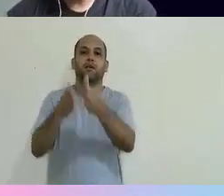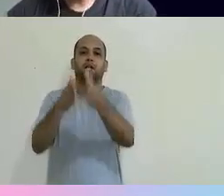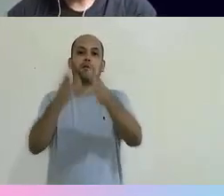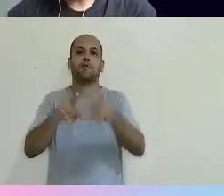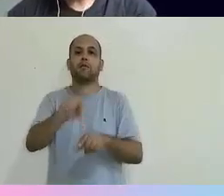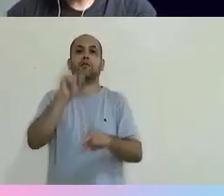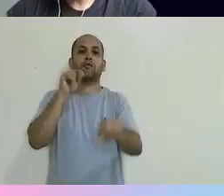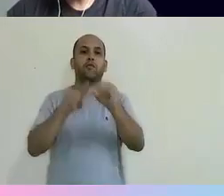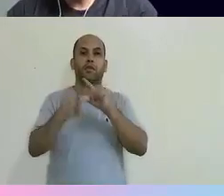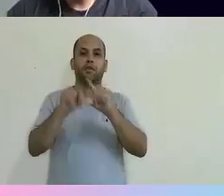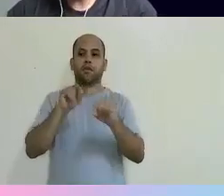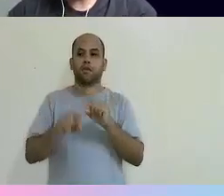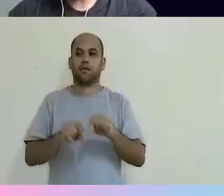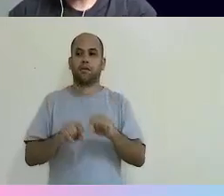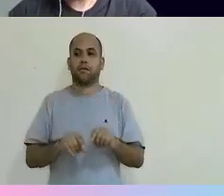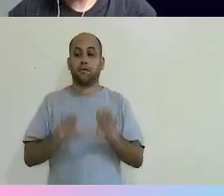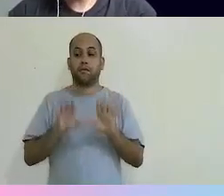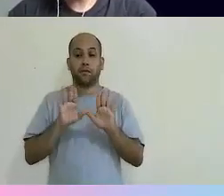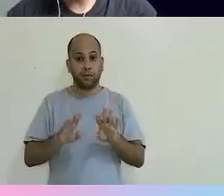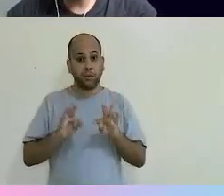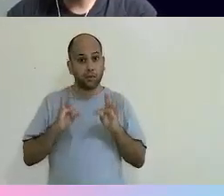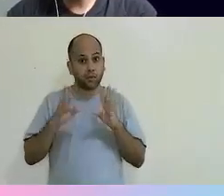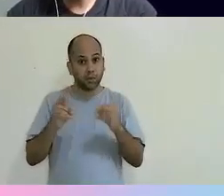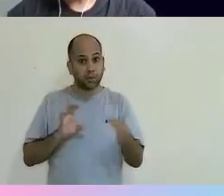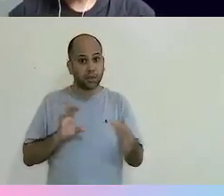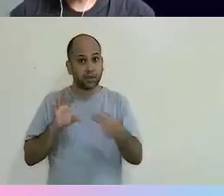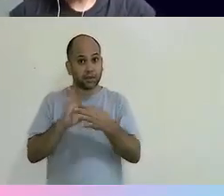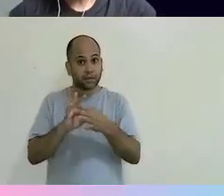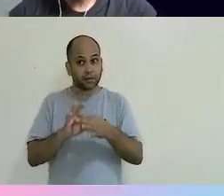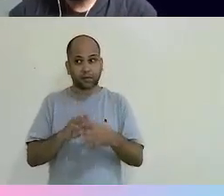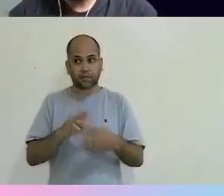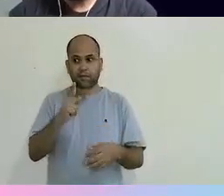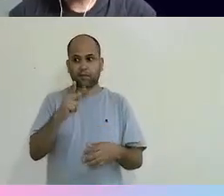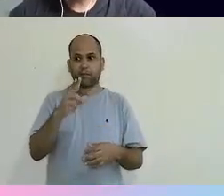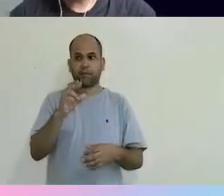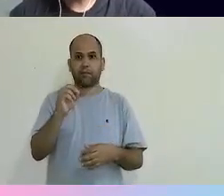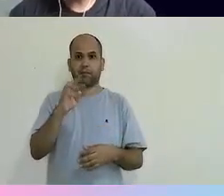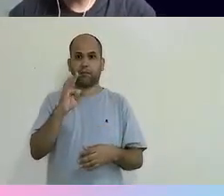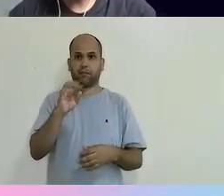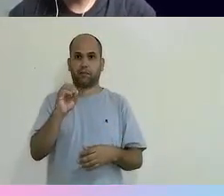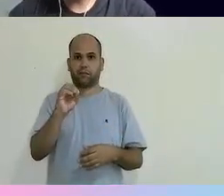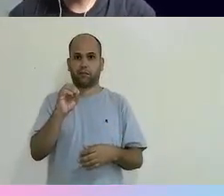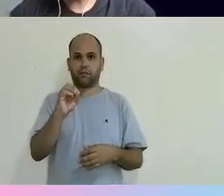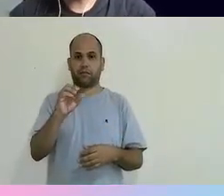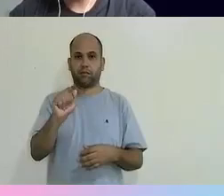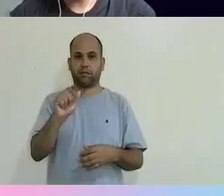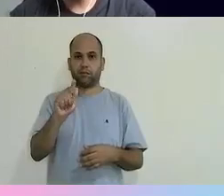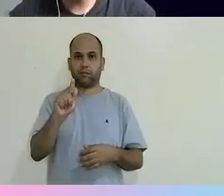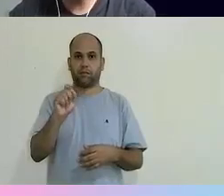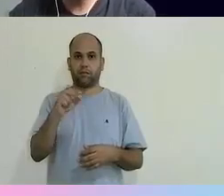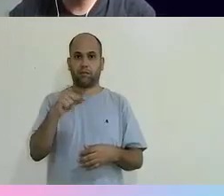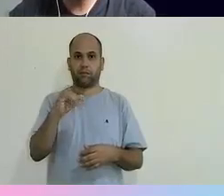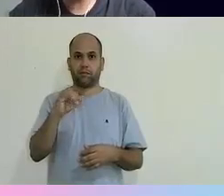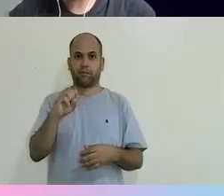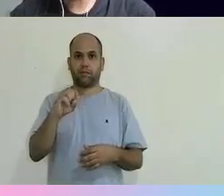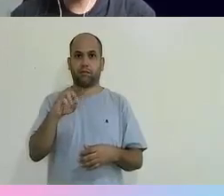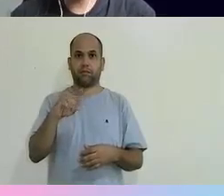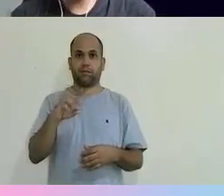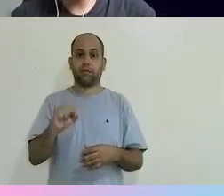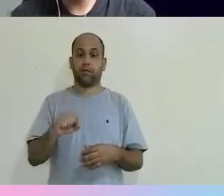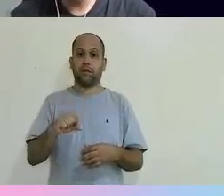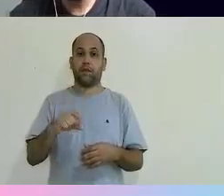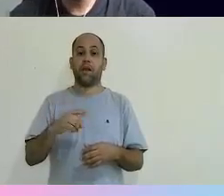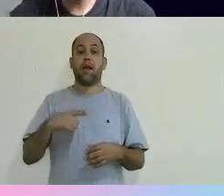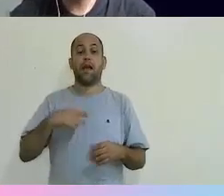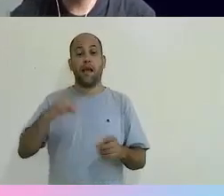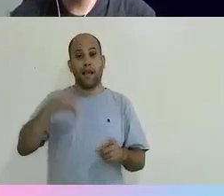Só que tudo isso está ligado ao protagonista, ao protagonismo, ao empoderamento que ele tem para criar a sua carreira,